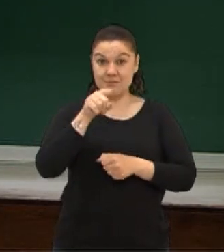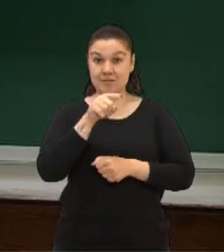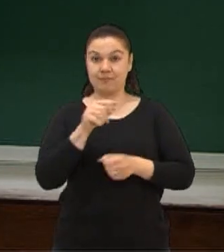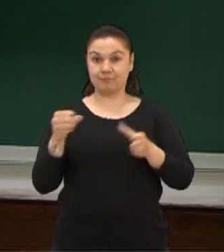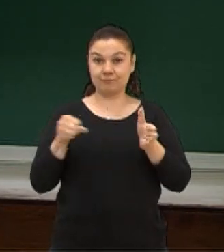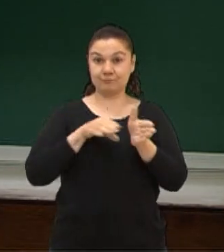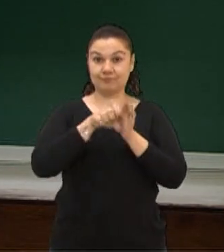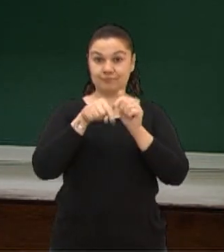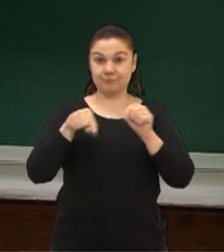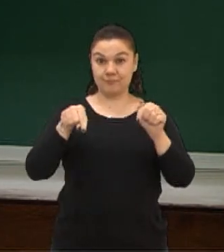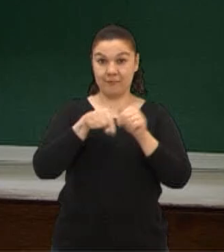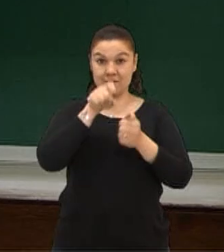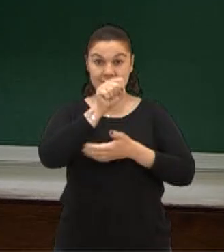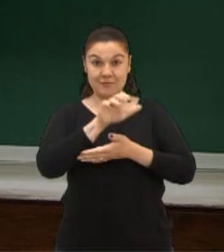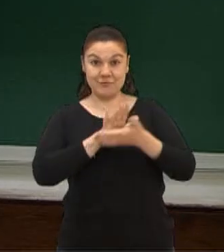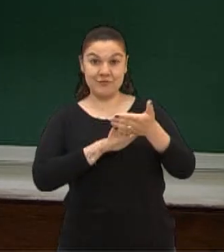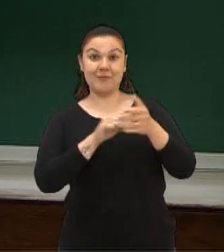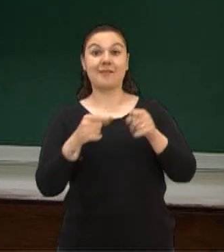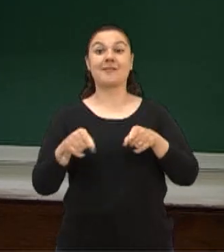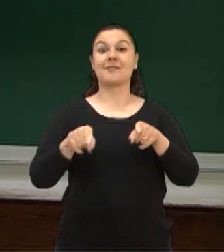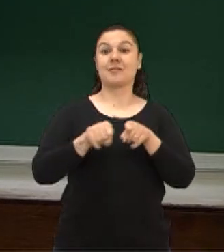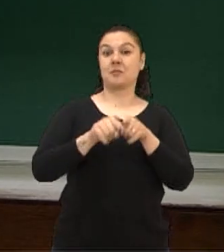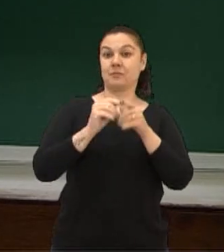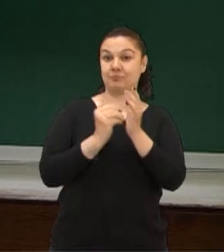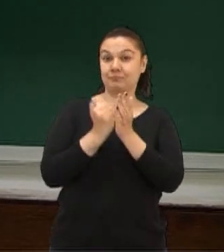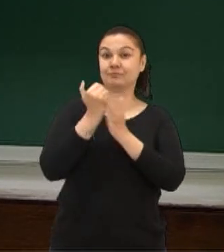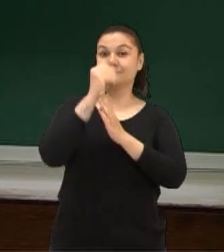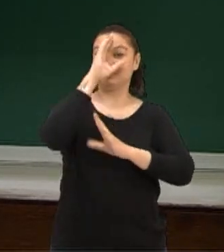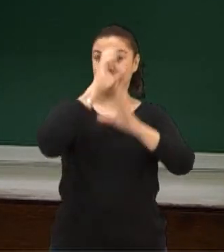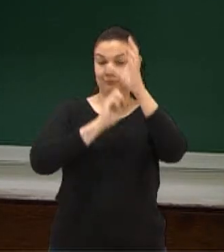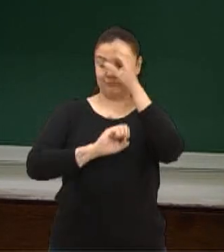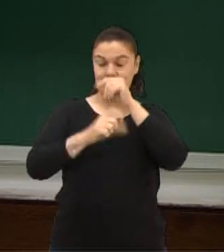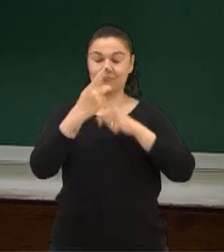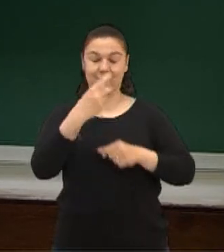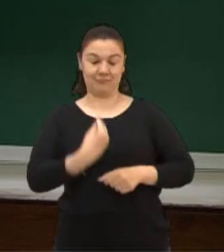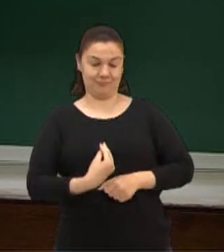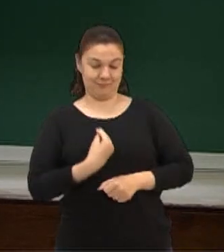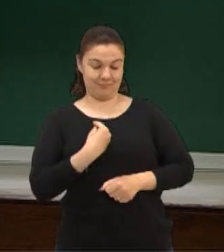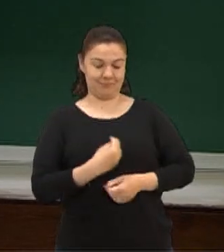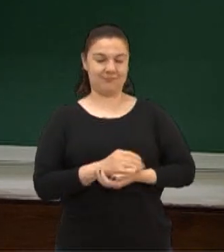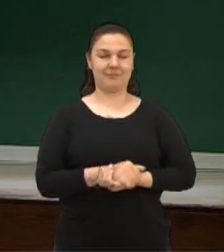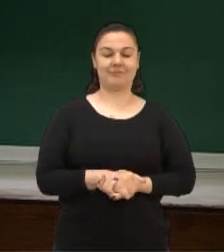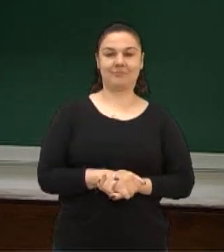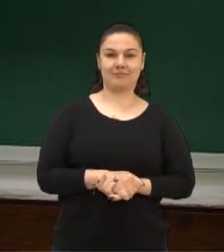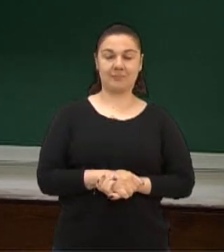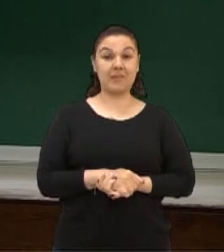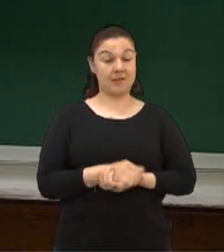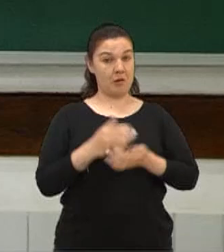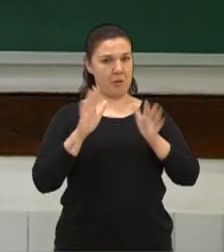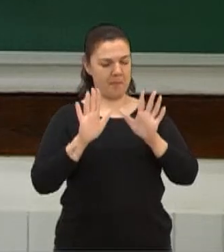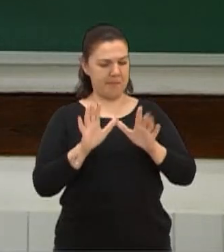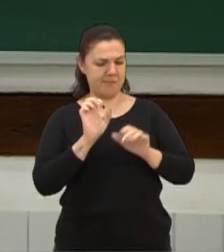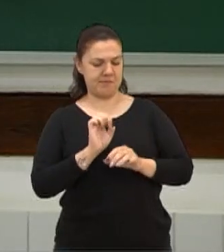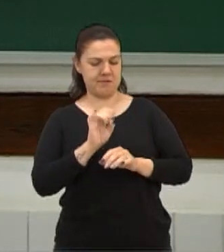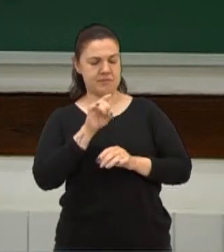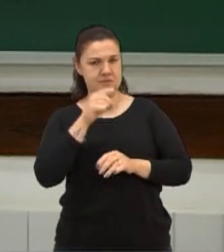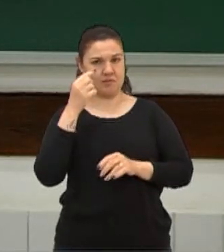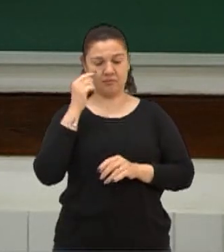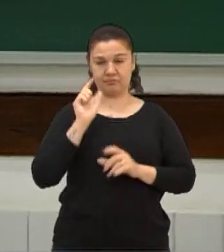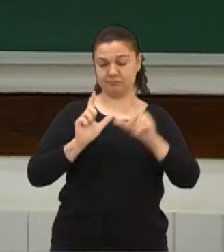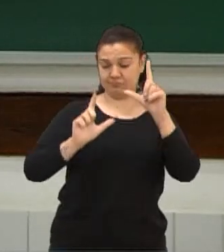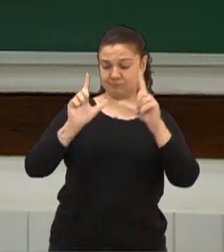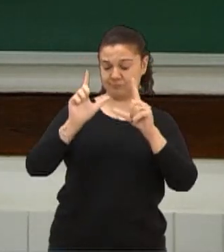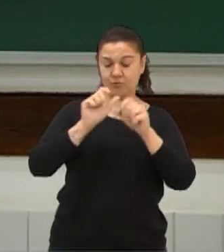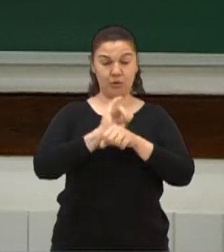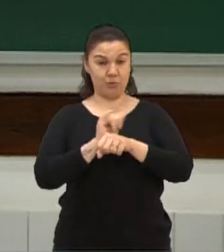Class, façam a atividade, além de aumentar o seu conhecimento, você garante também a sua presença. Mas se você está assistindo às nossas